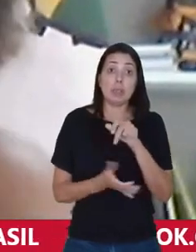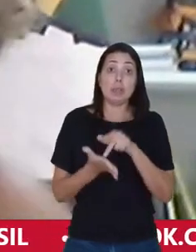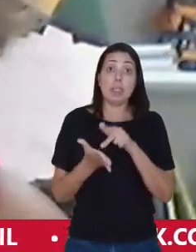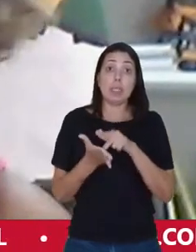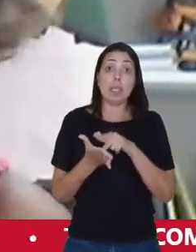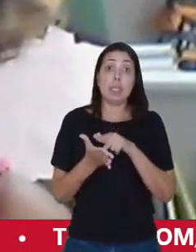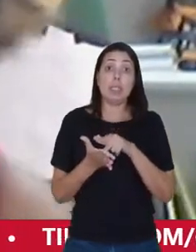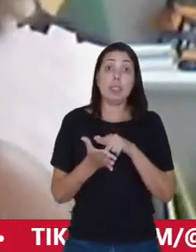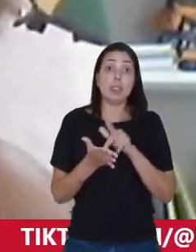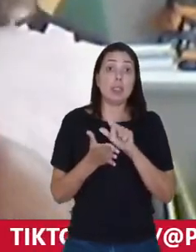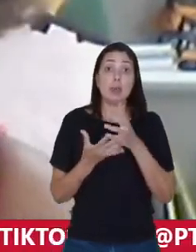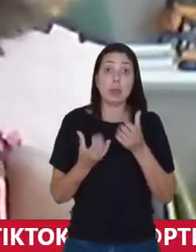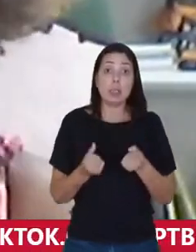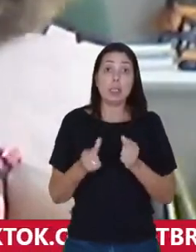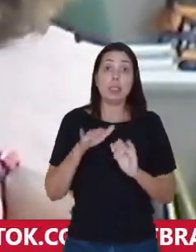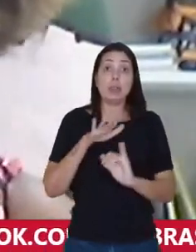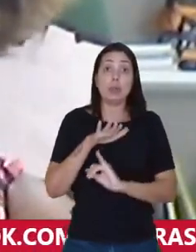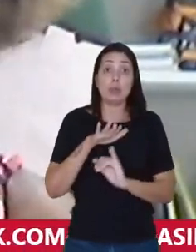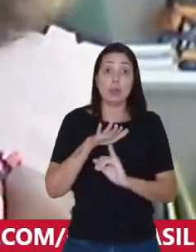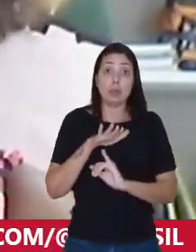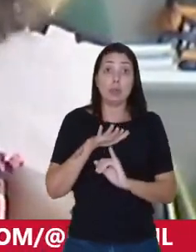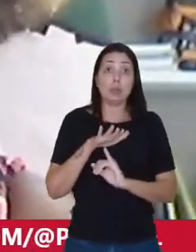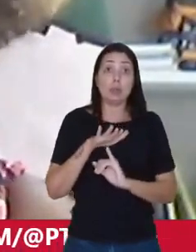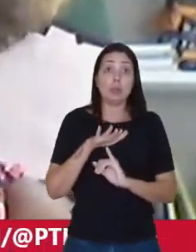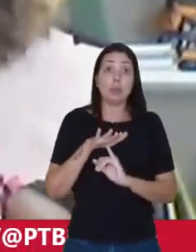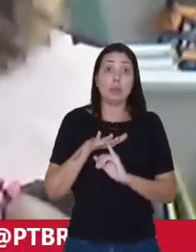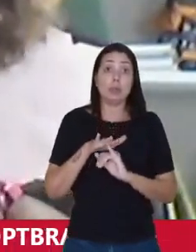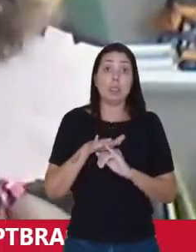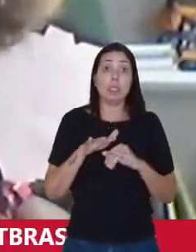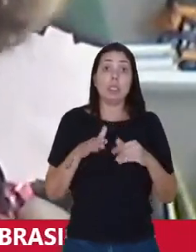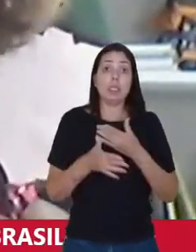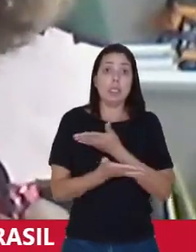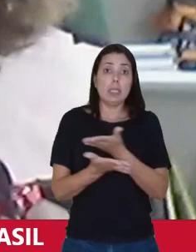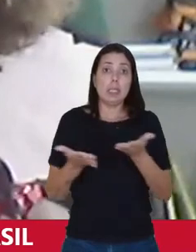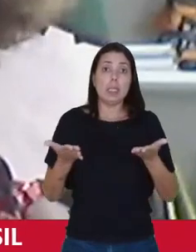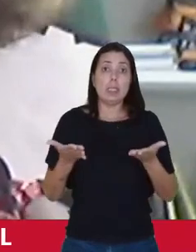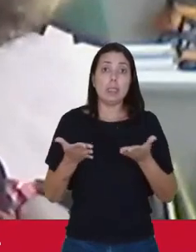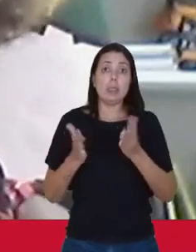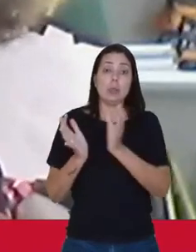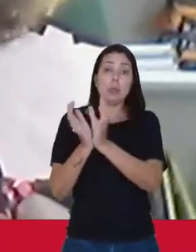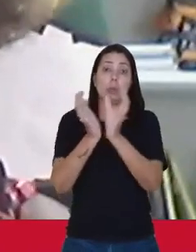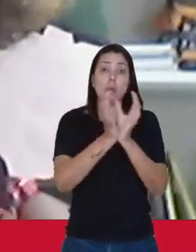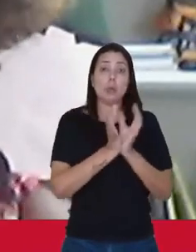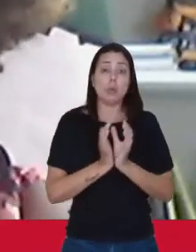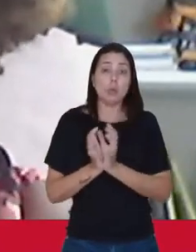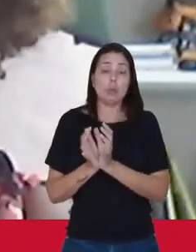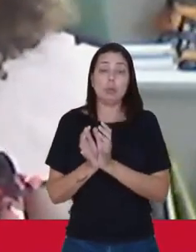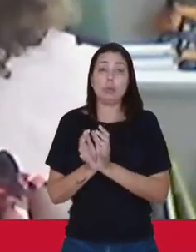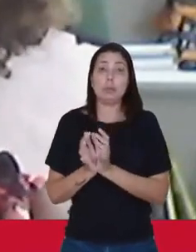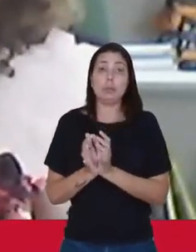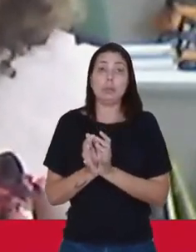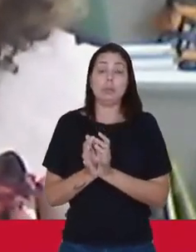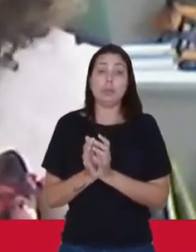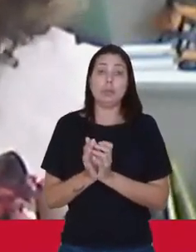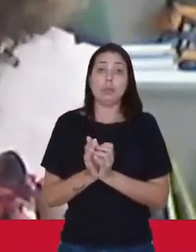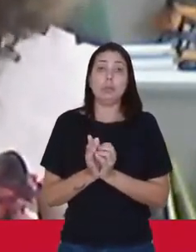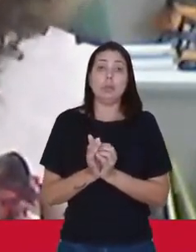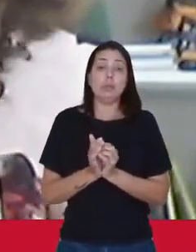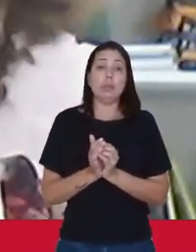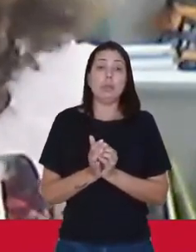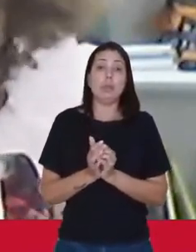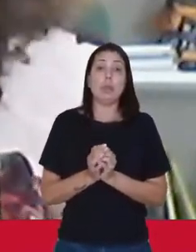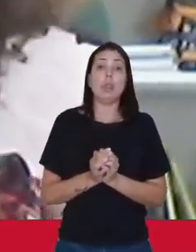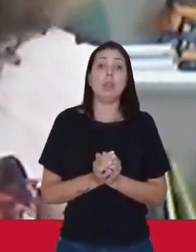uma desconsideração institucionalizada desses coletivos, desses grupos, com